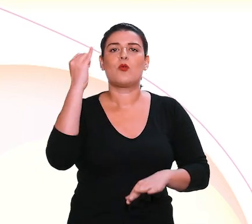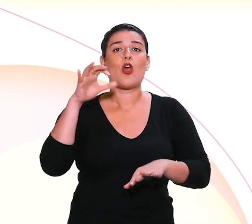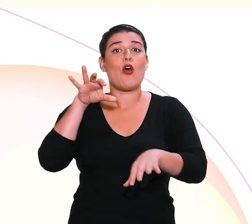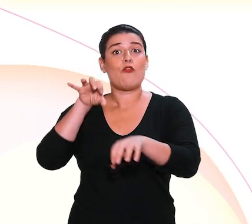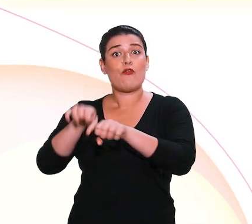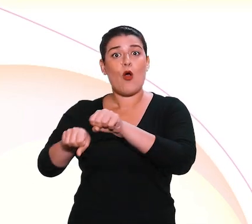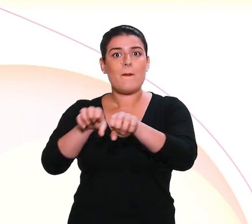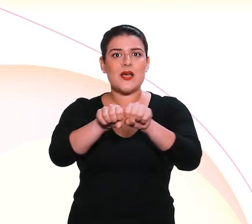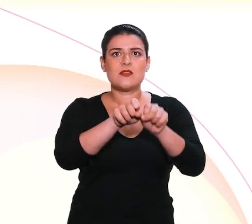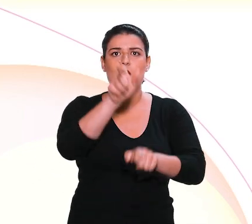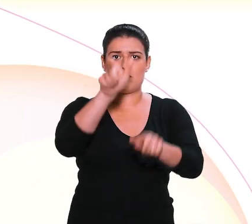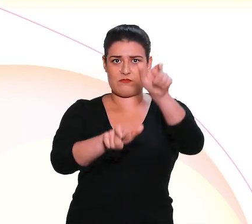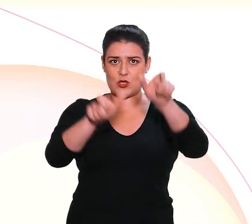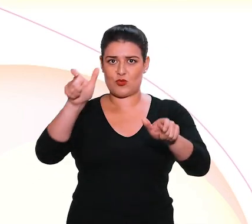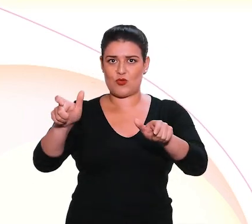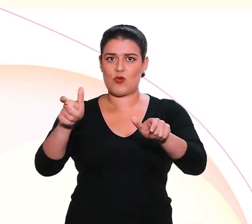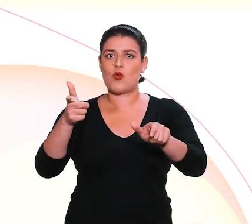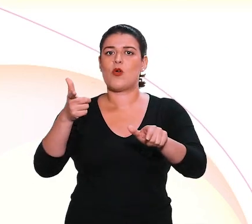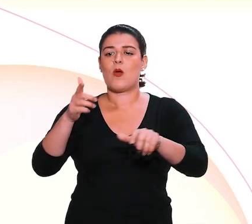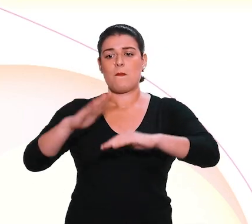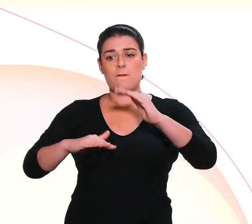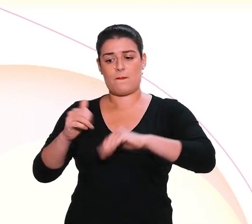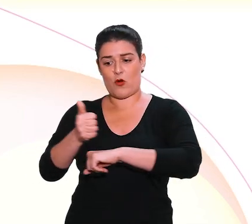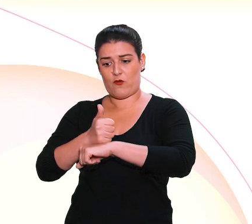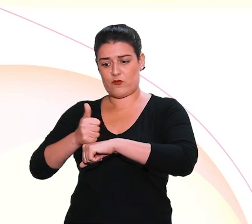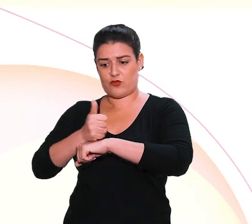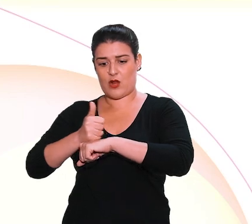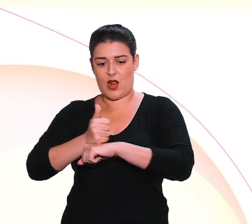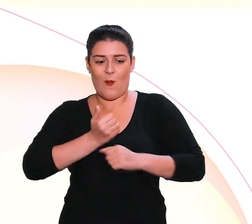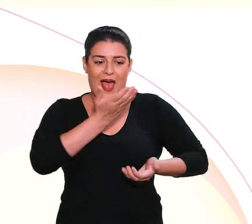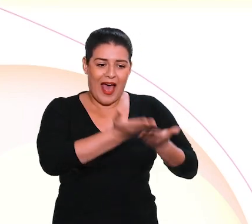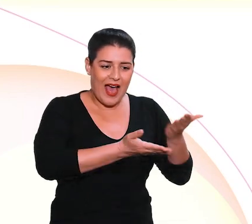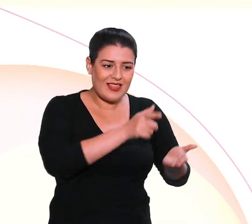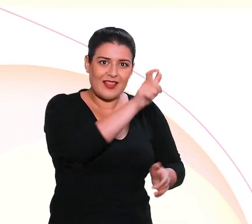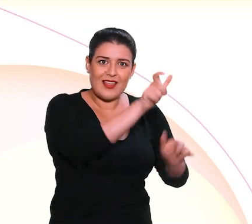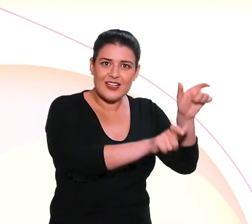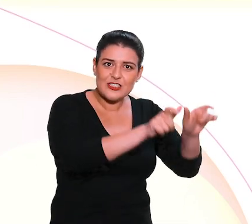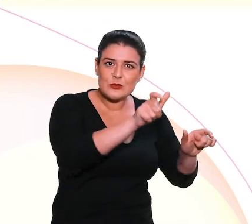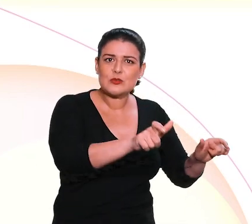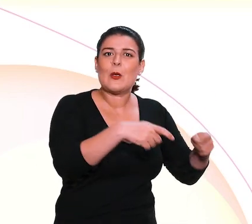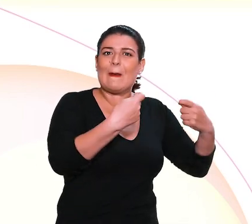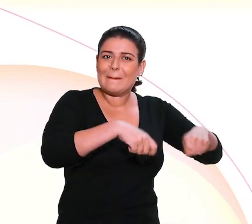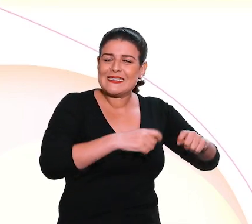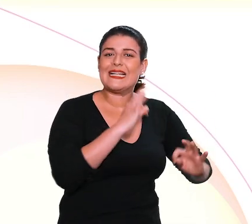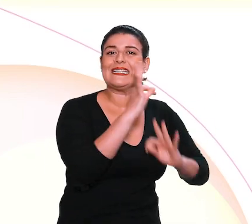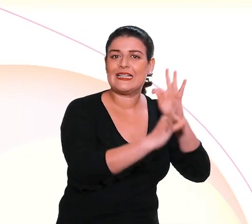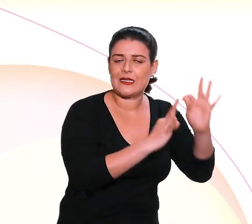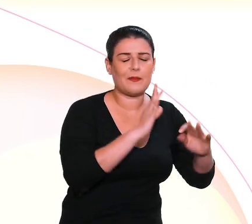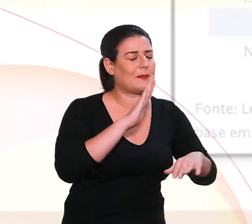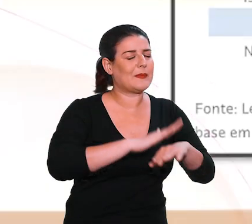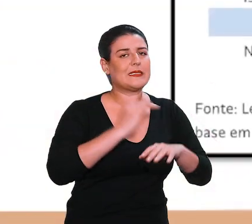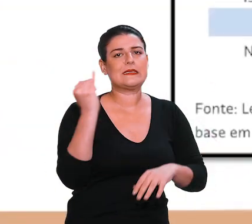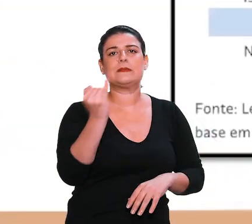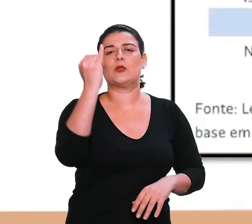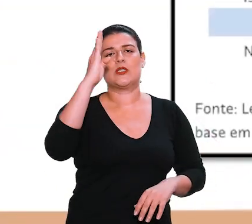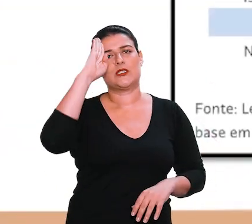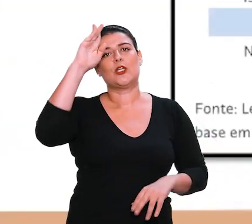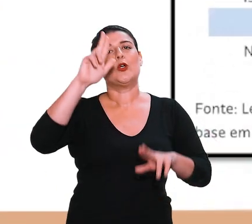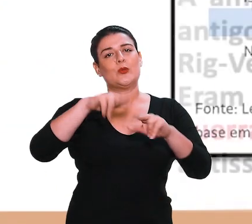humanos capacitados para atender essa população específica é essencial, e é por isso que eu trouxe esse tema para vocês tão